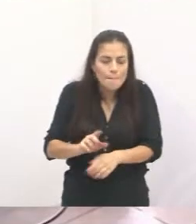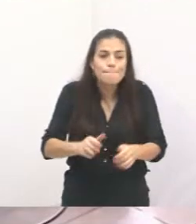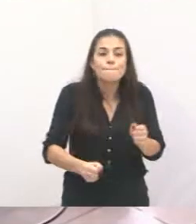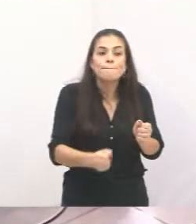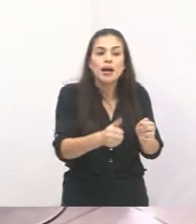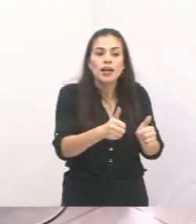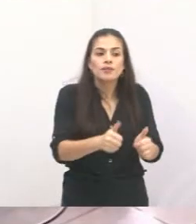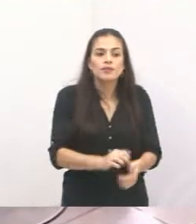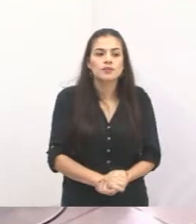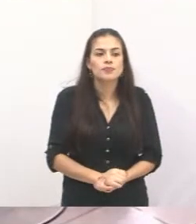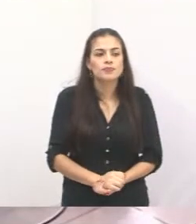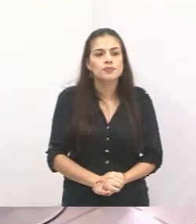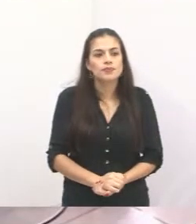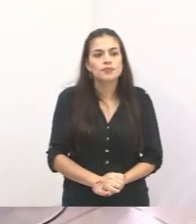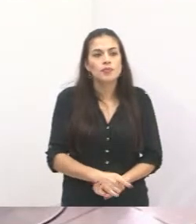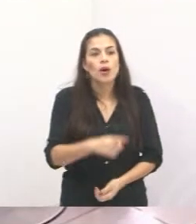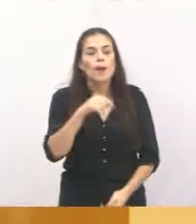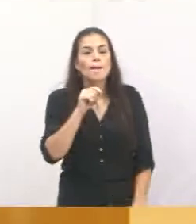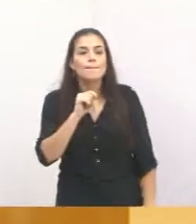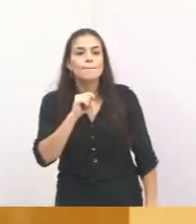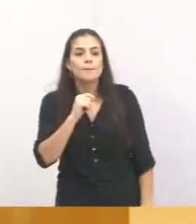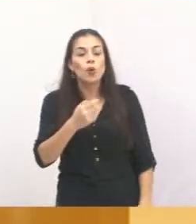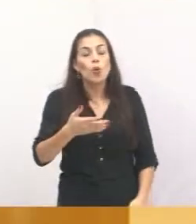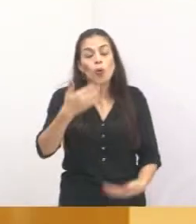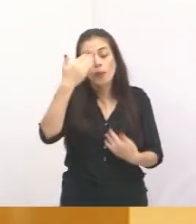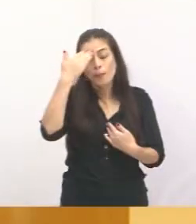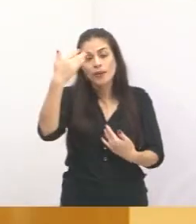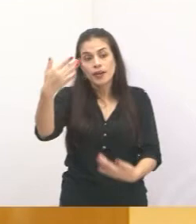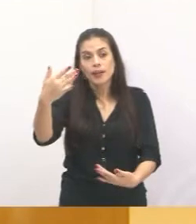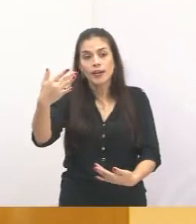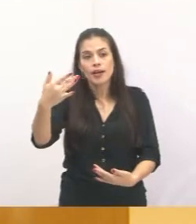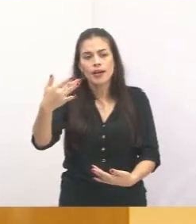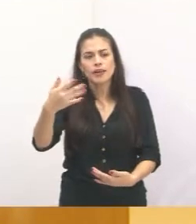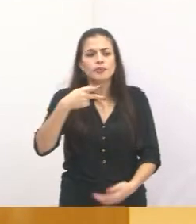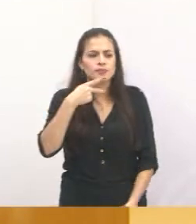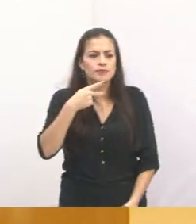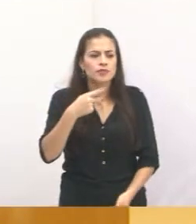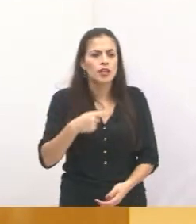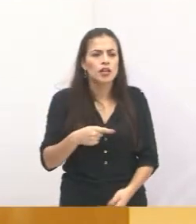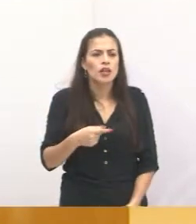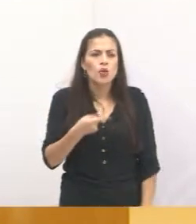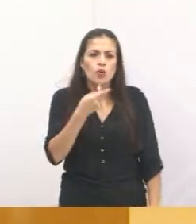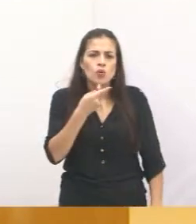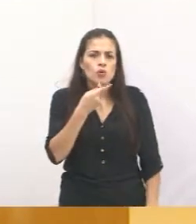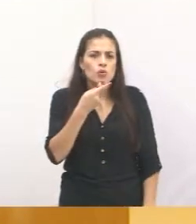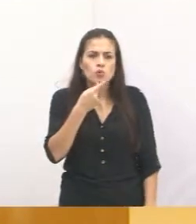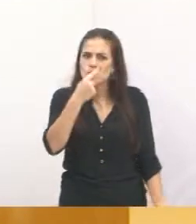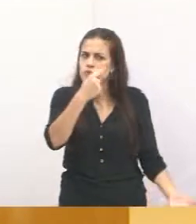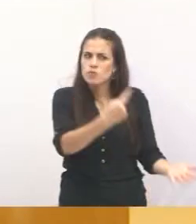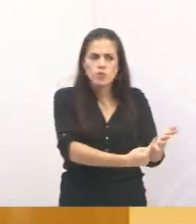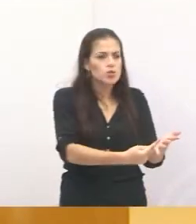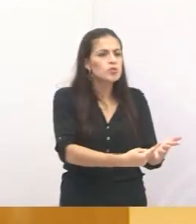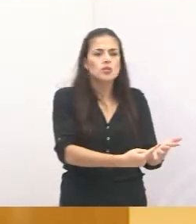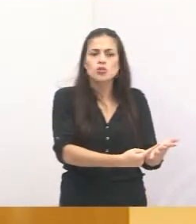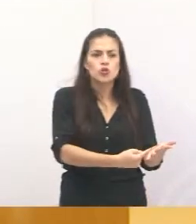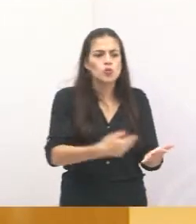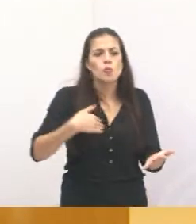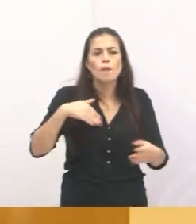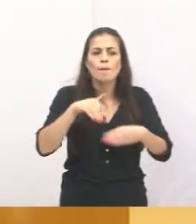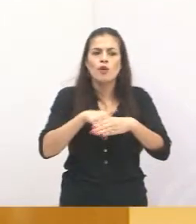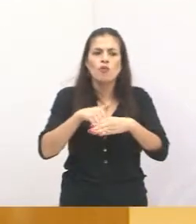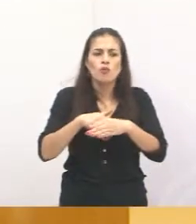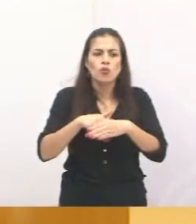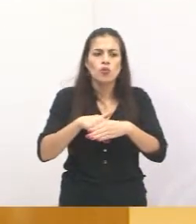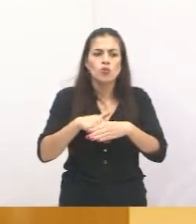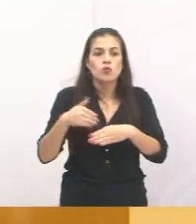fala, que o Hernandes ele não decidiu o meu voto, como foi falado durante a semana. Ele convenceu eu